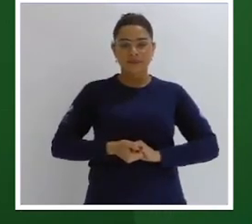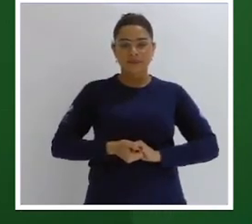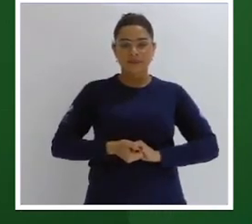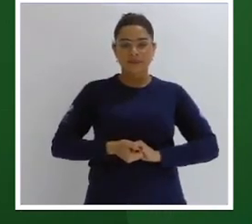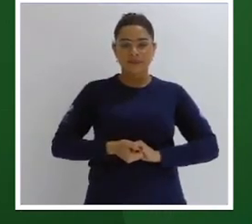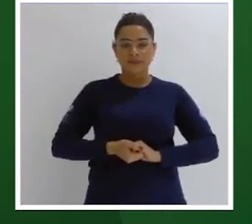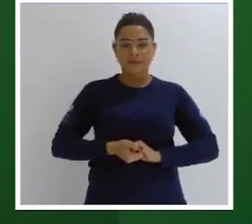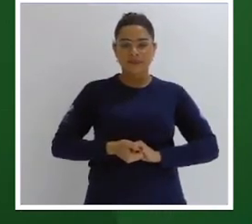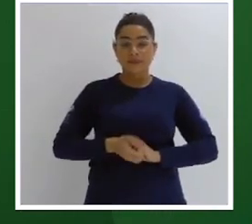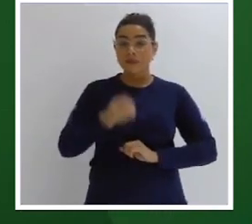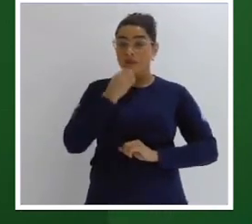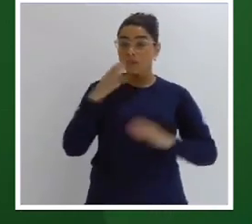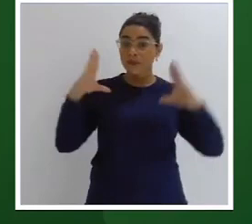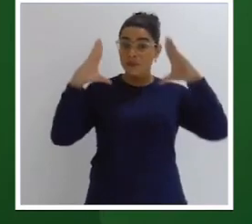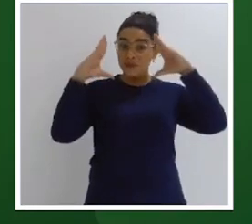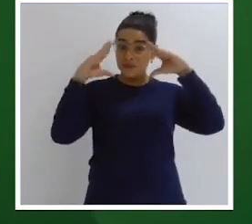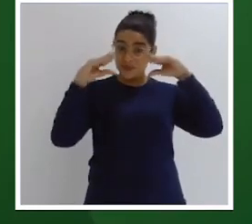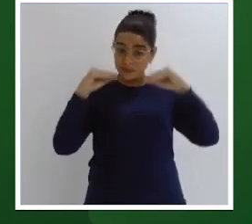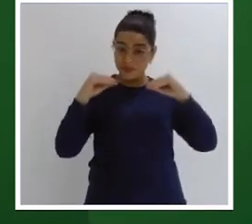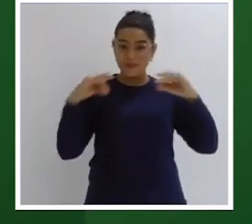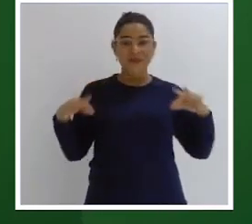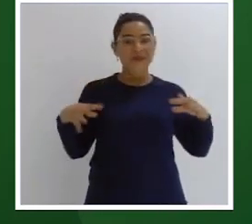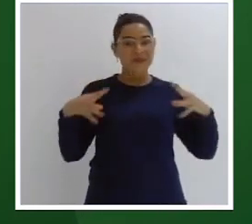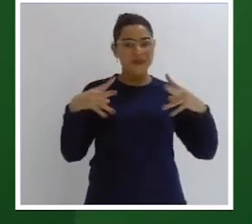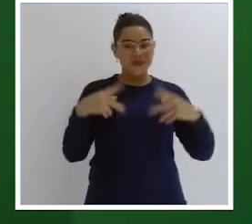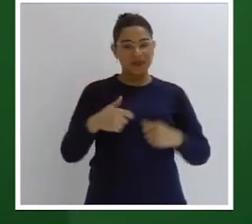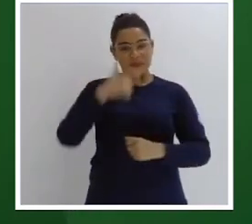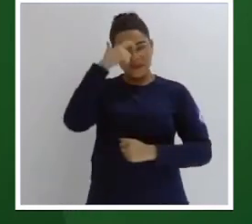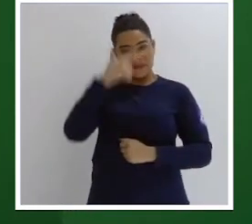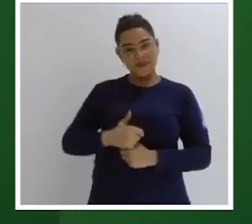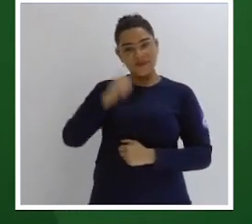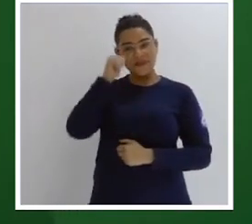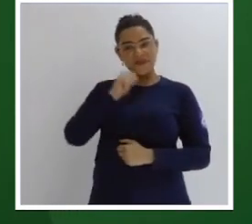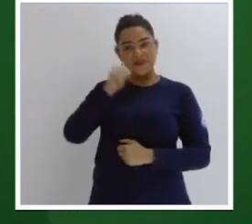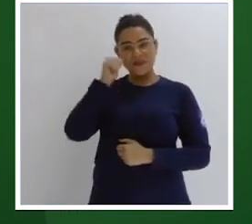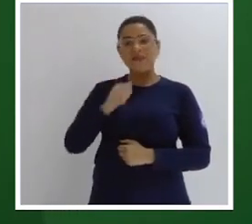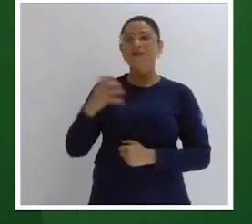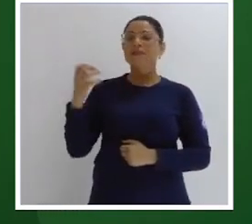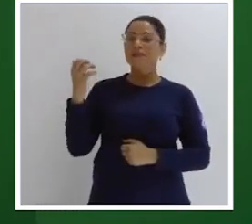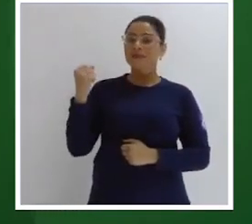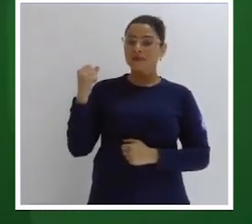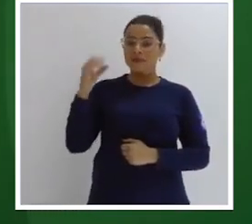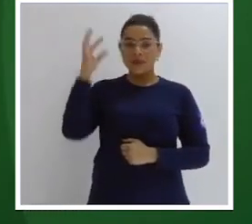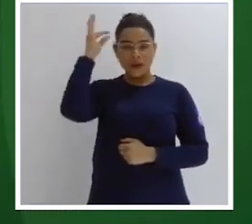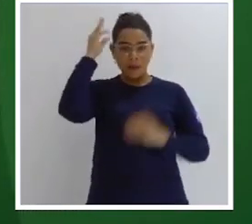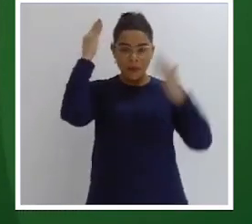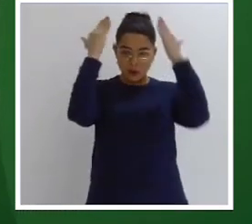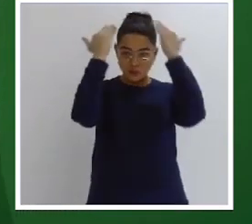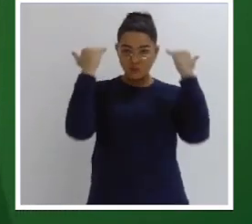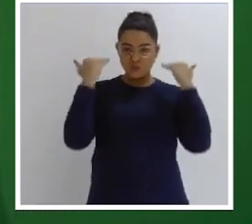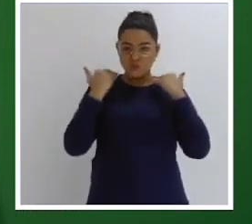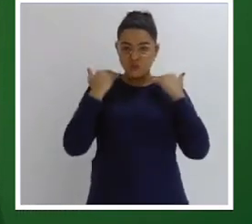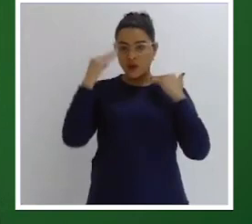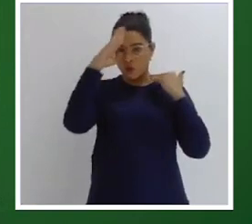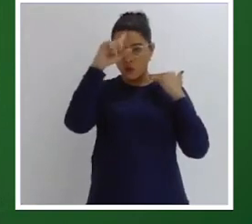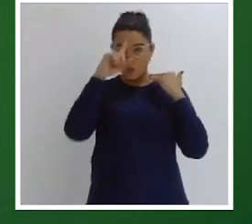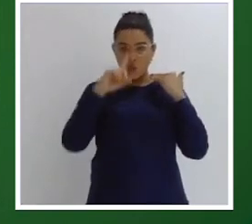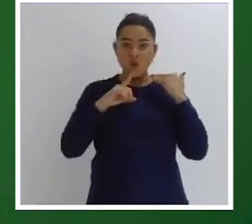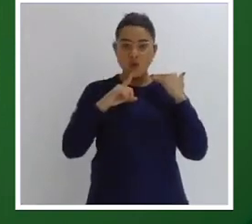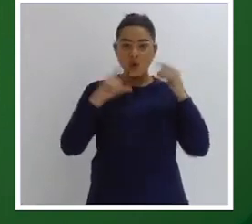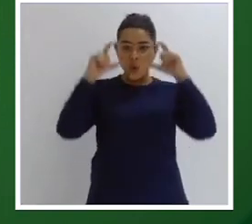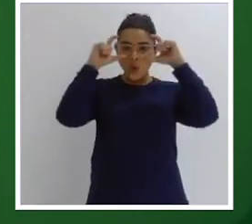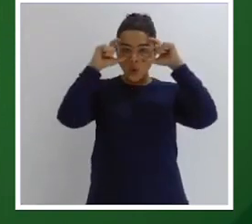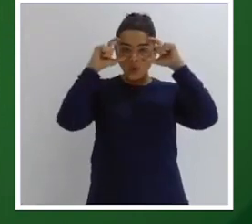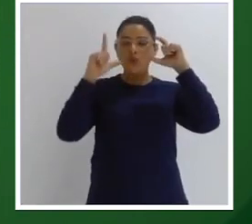Boa noite a todos eu sou uma mulher branca de cabelo loiro curto os óculos